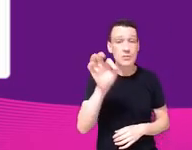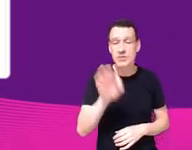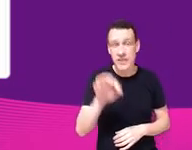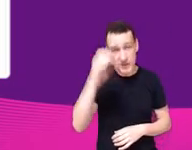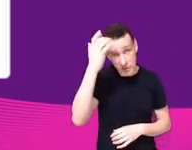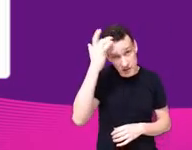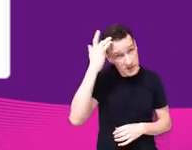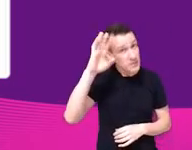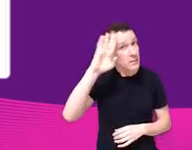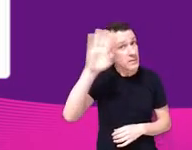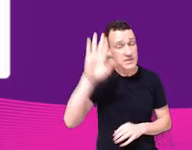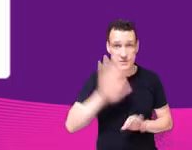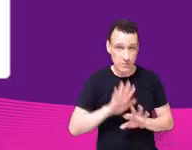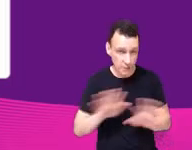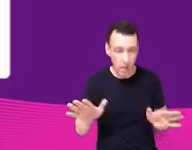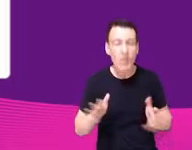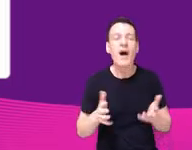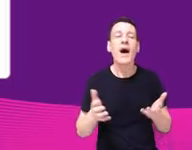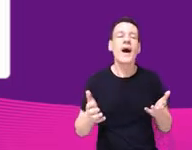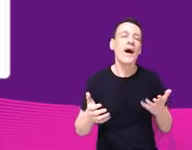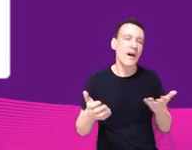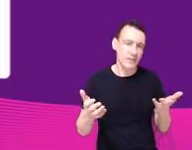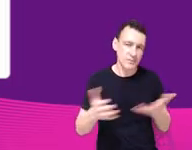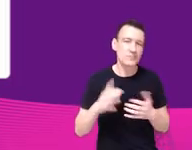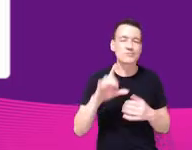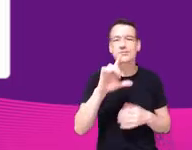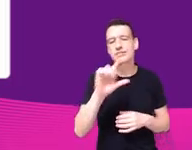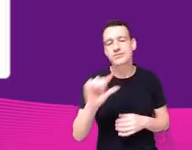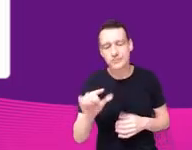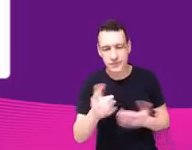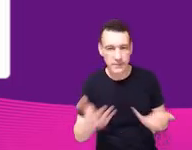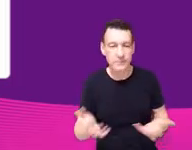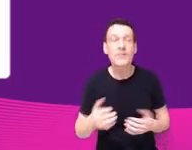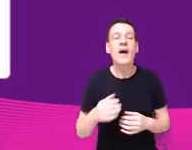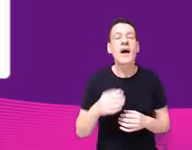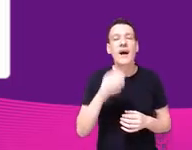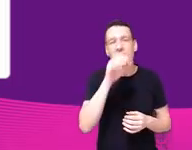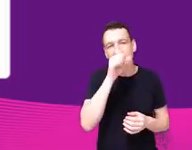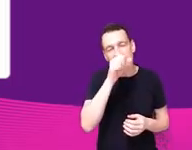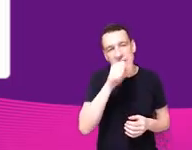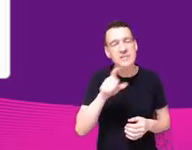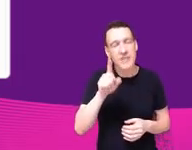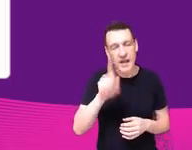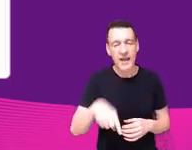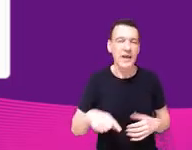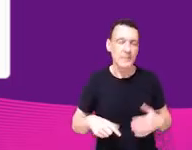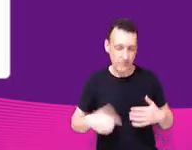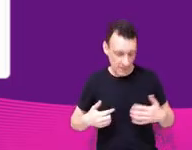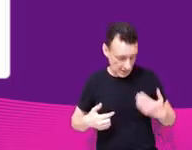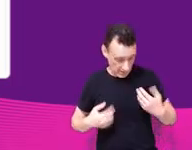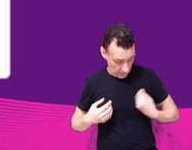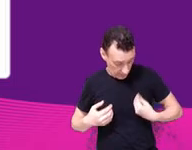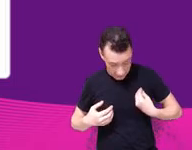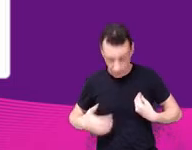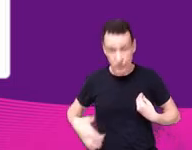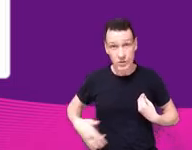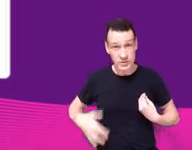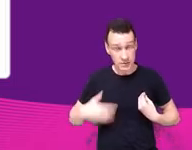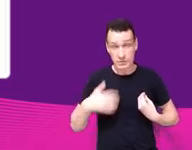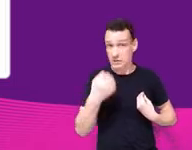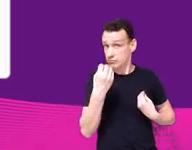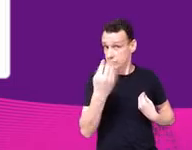que diminuiu significativamente. Em laranja são os transplantes com doadores vivos, que aumentaram e depois diminuíram, como